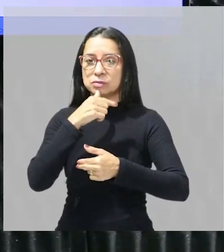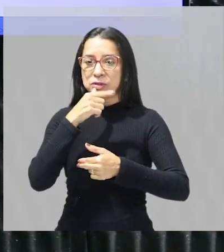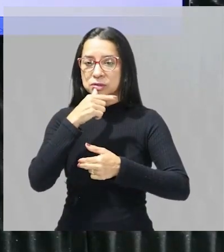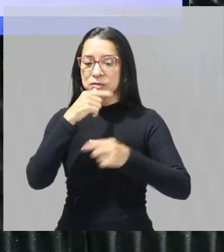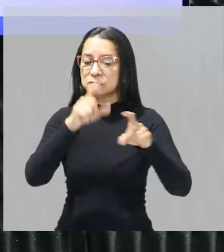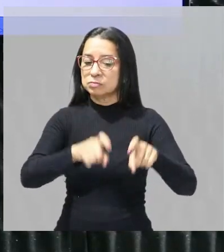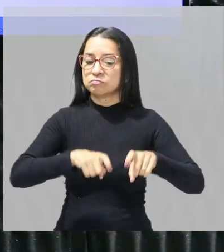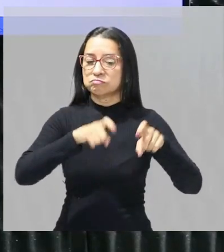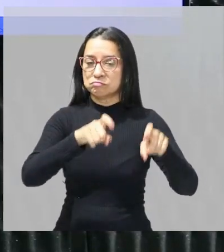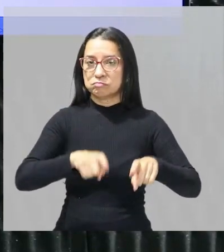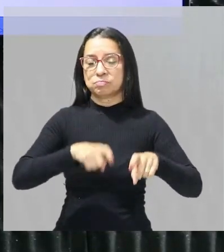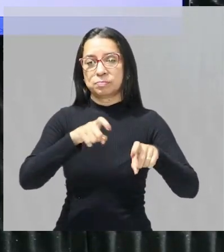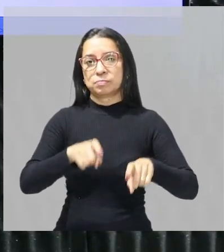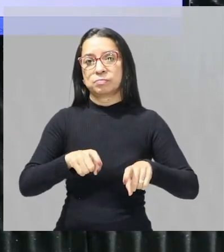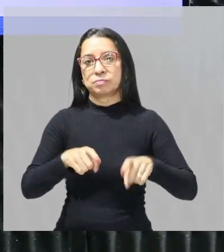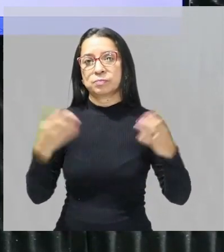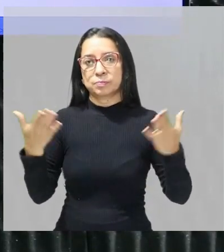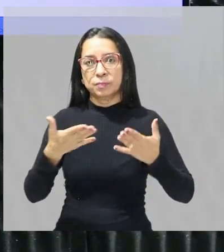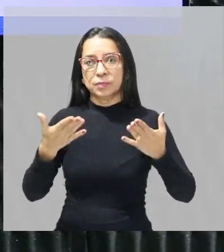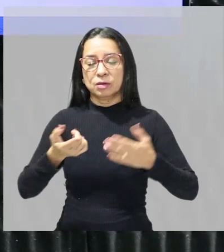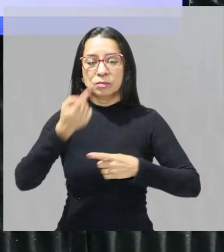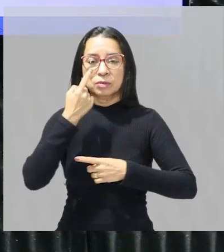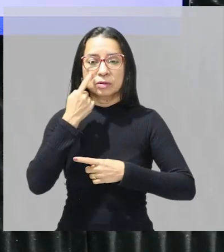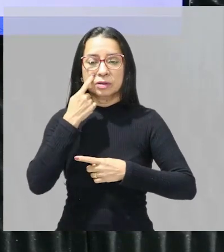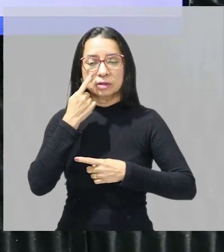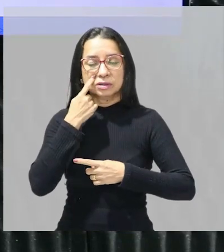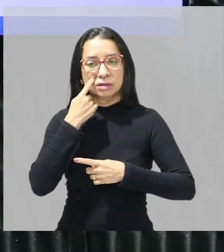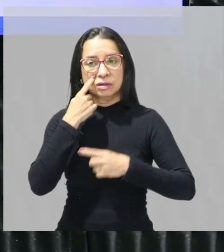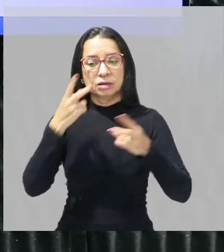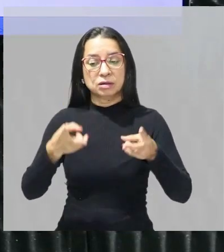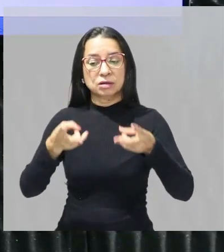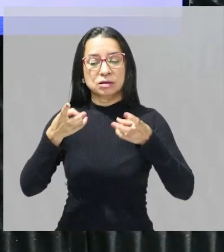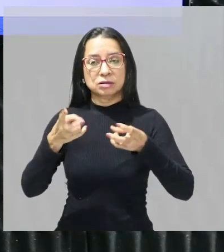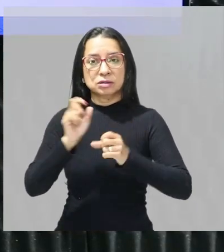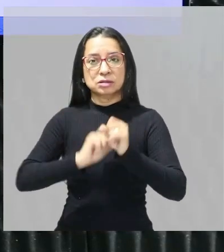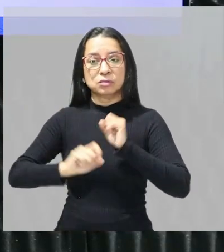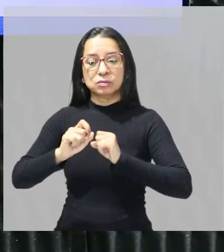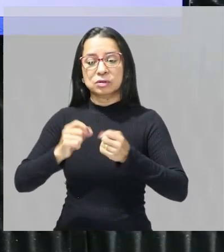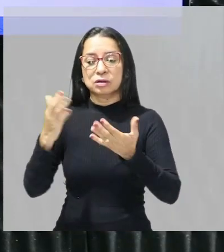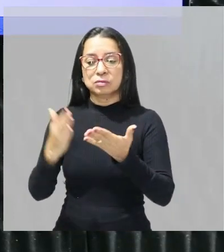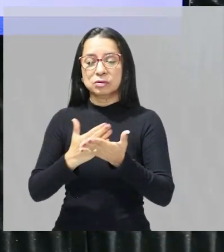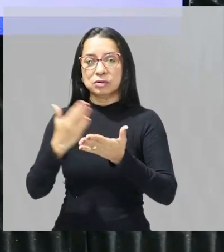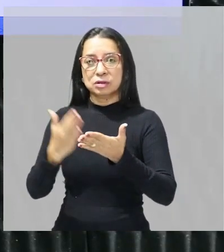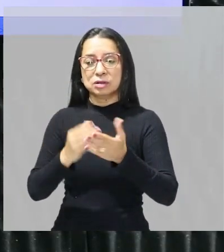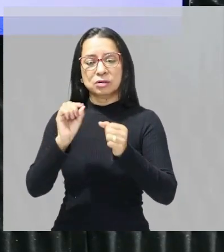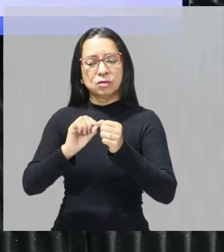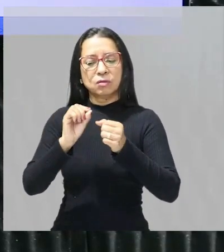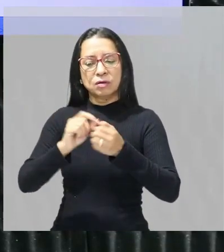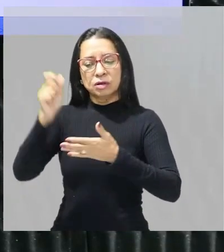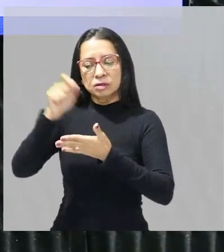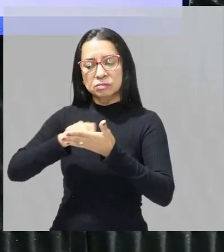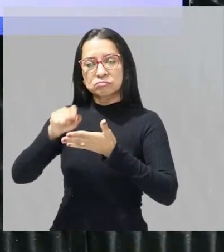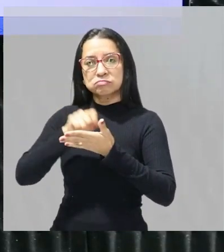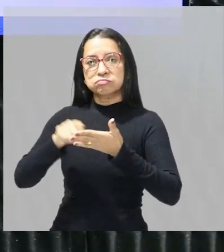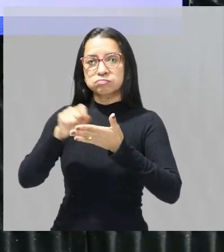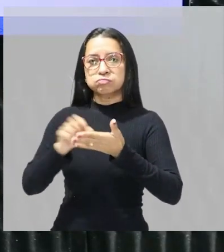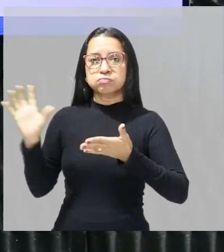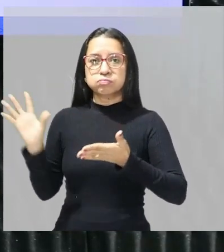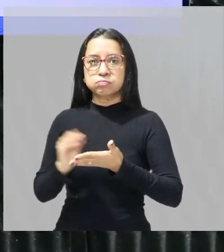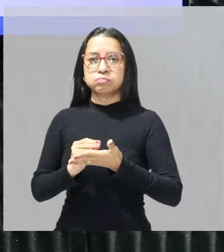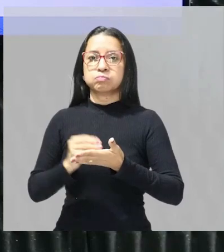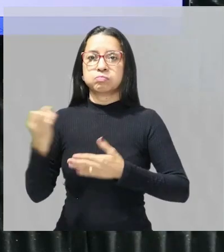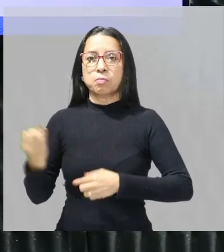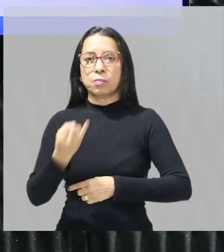e agropecuária. Quando nós vamos analisar, galera, muita atenção, tu tá aí com o teu caderno, já faz aí essa anotação muito